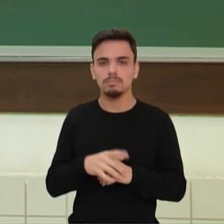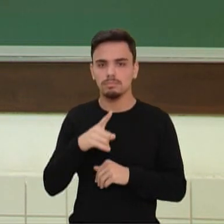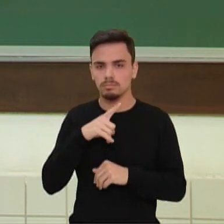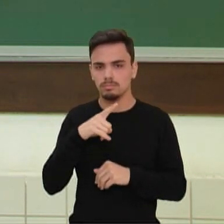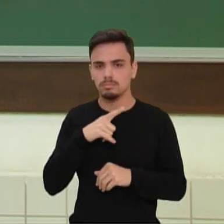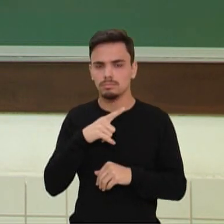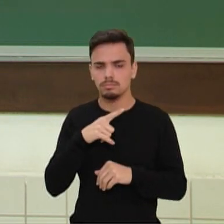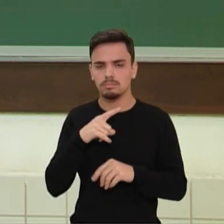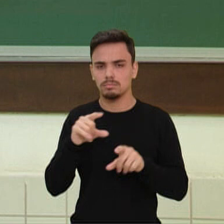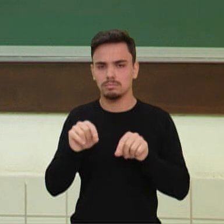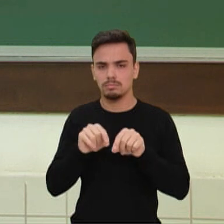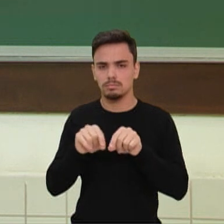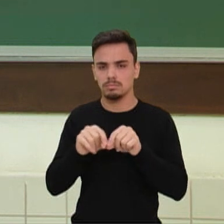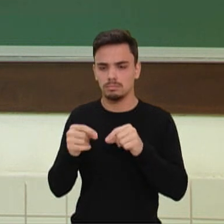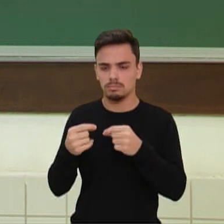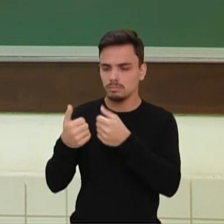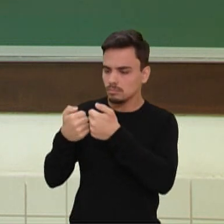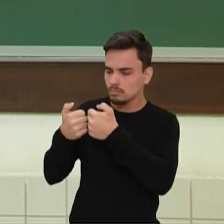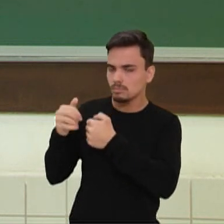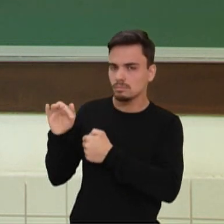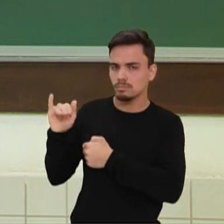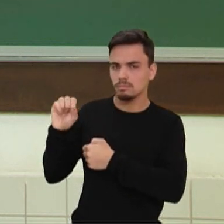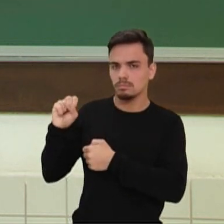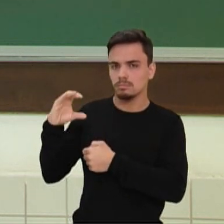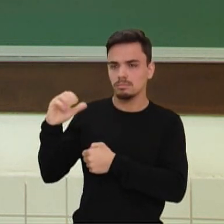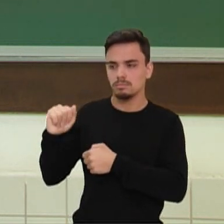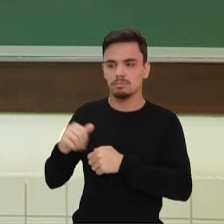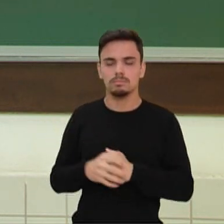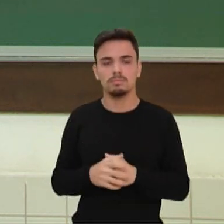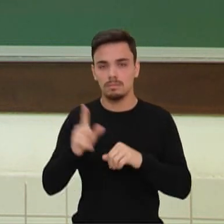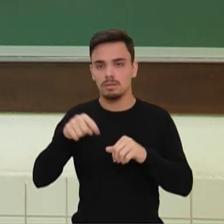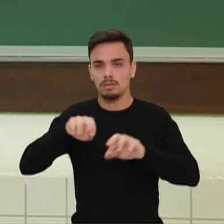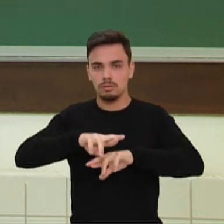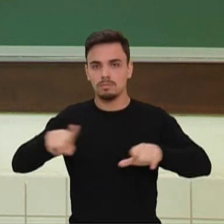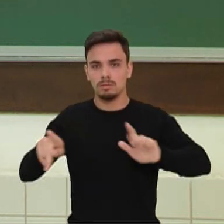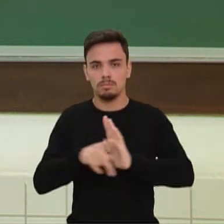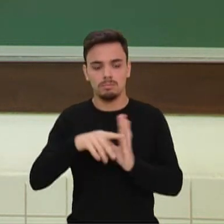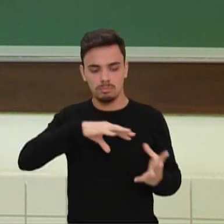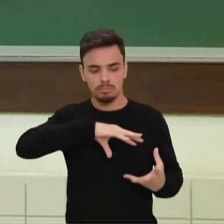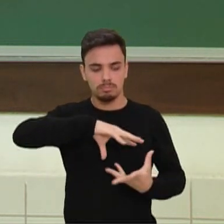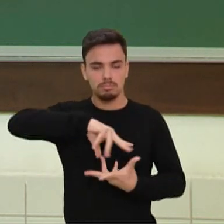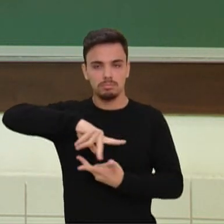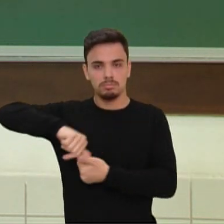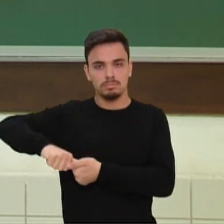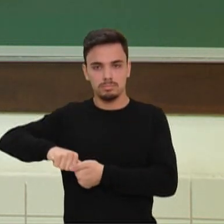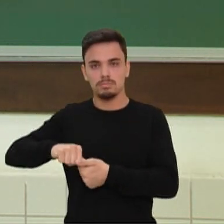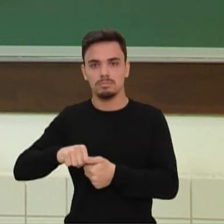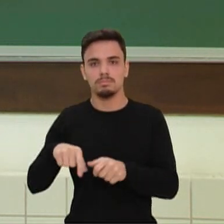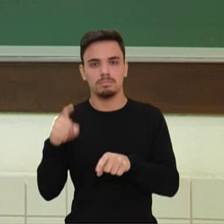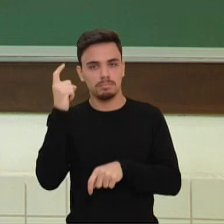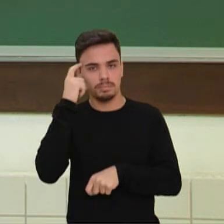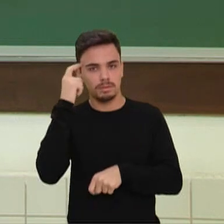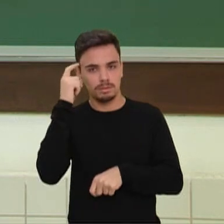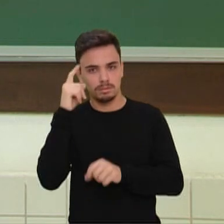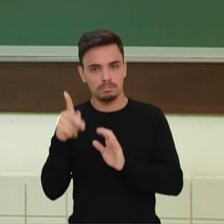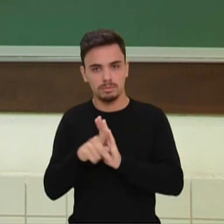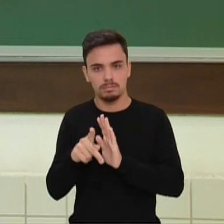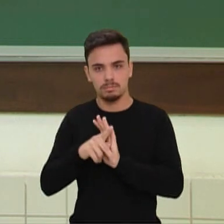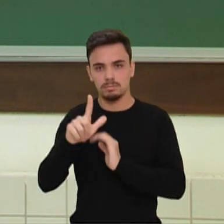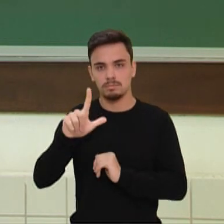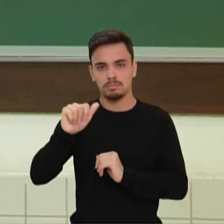dança evoca a física. Então é bem diferente daquele mundo inteligível pensado por Platão, né?